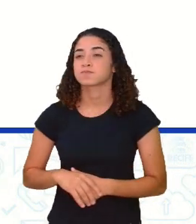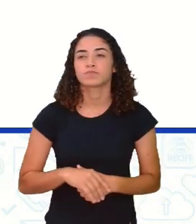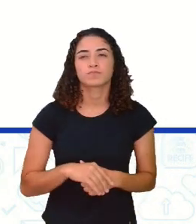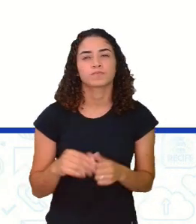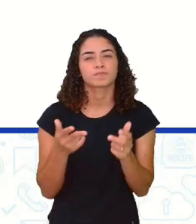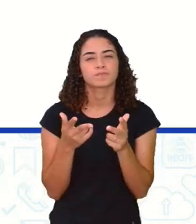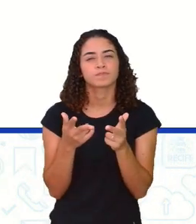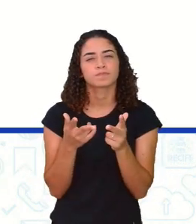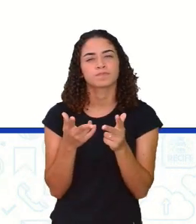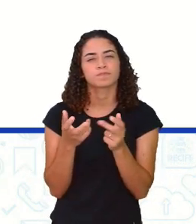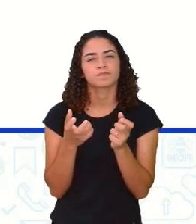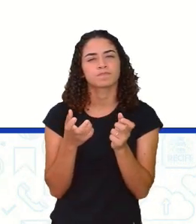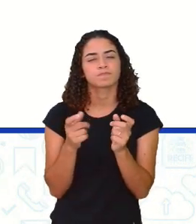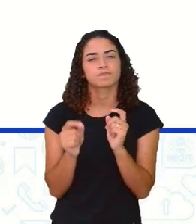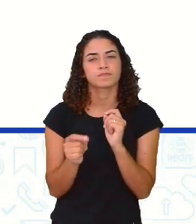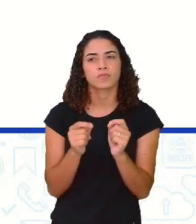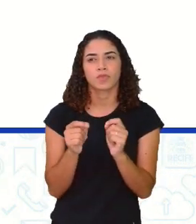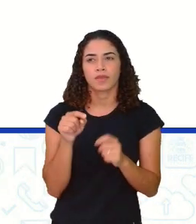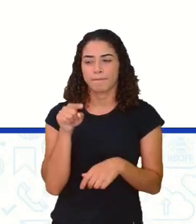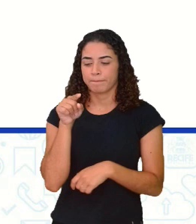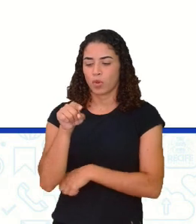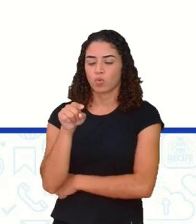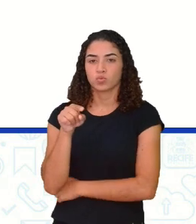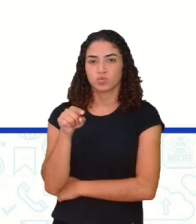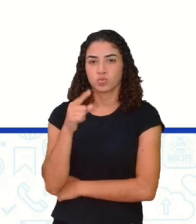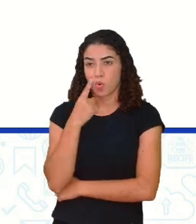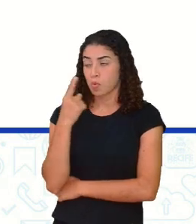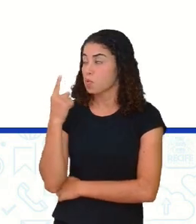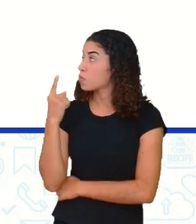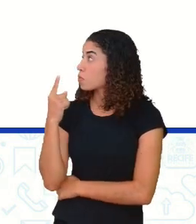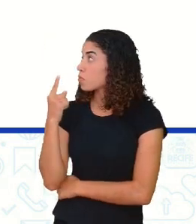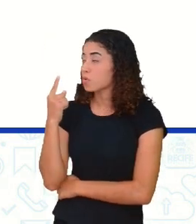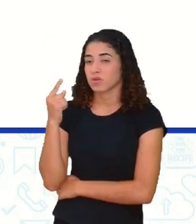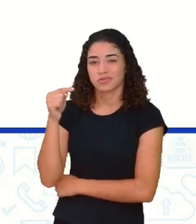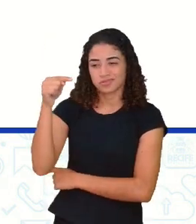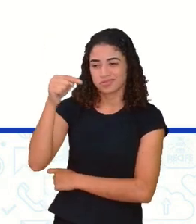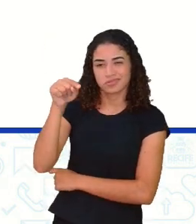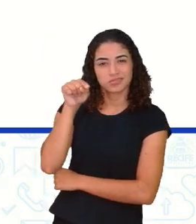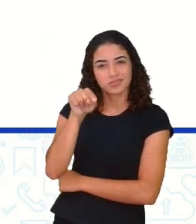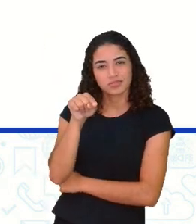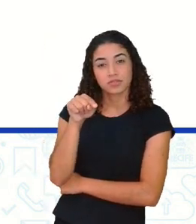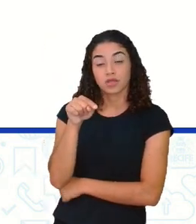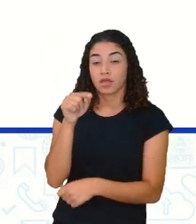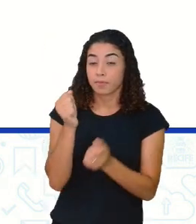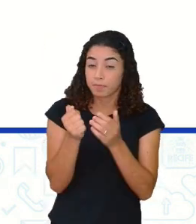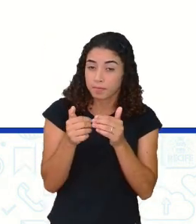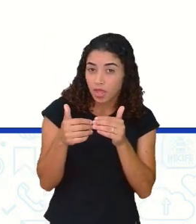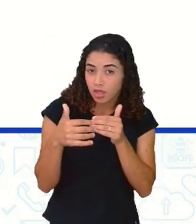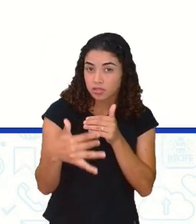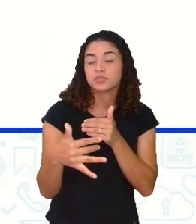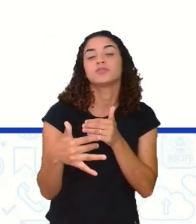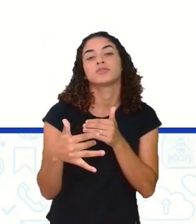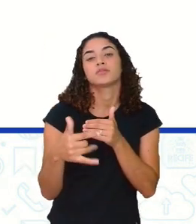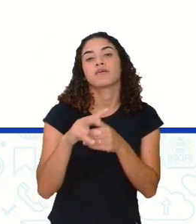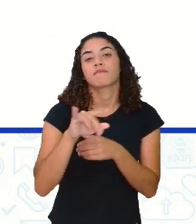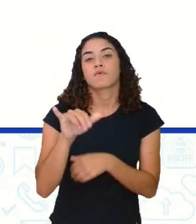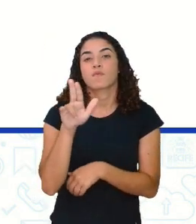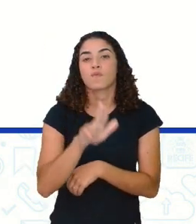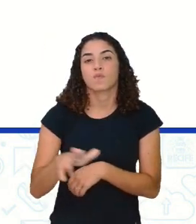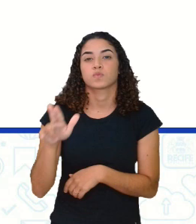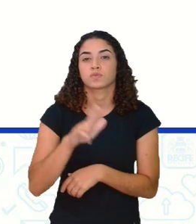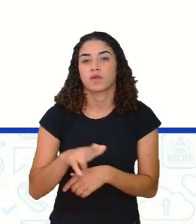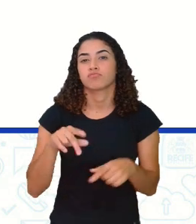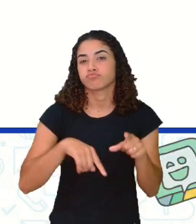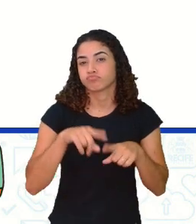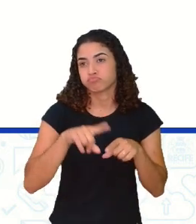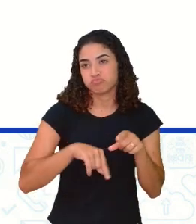Percebam esse ponto. A partir desse ponto, vamos utilizar um instrumento que